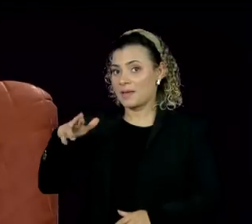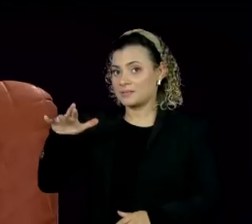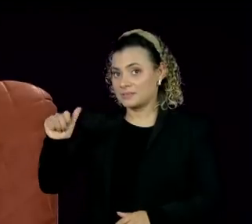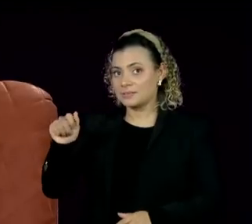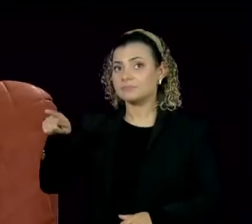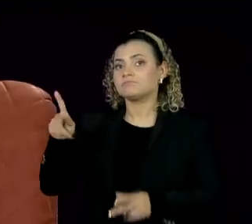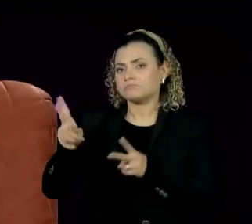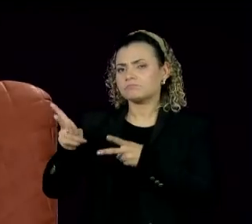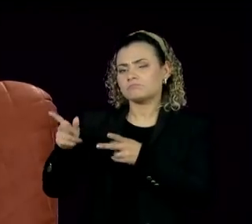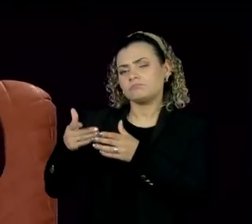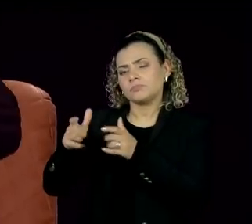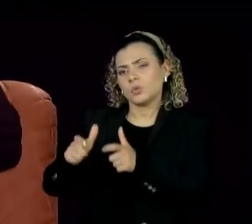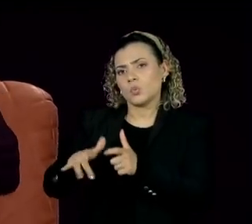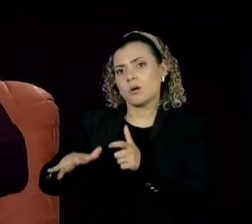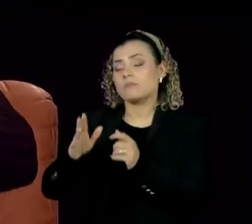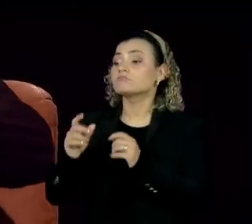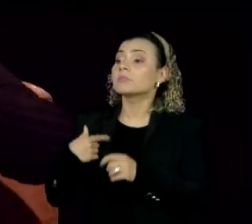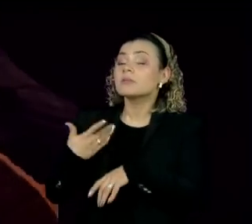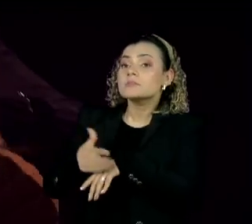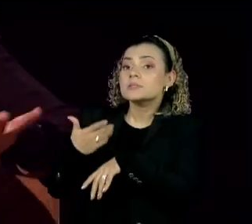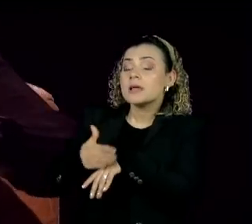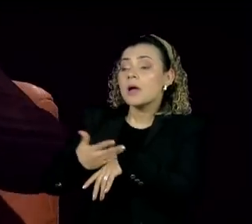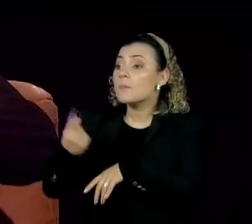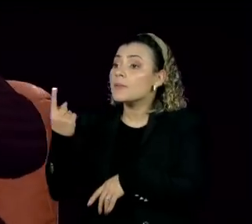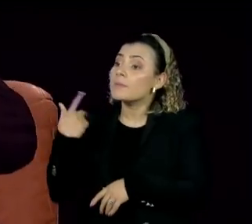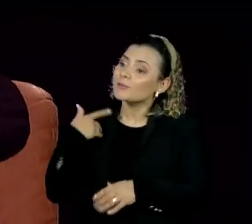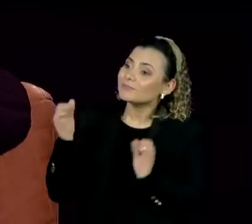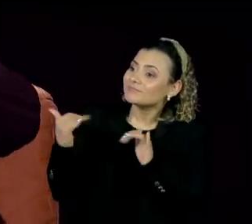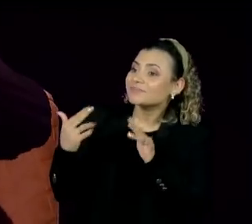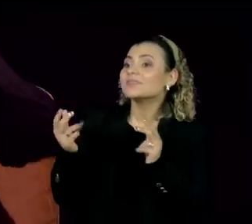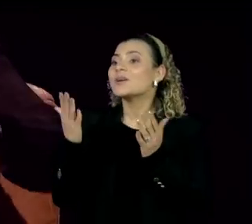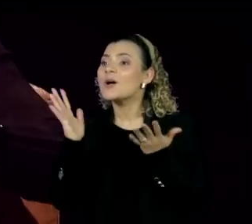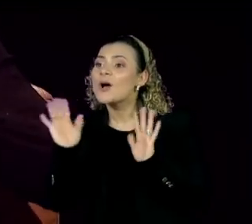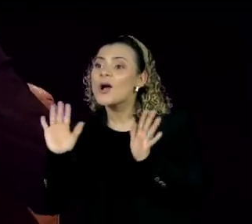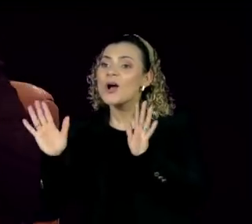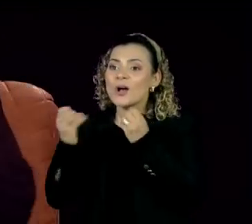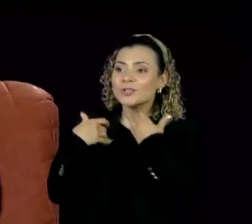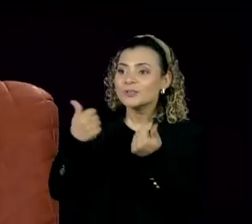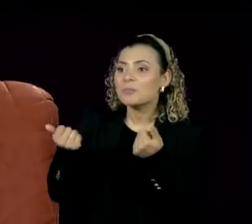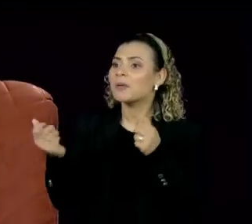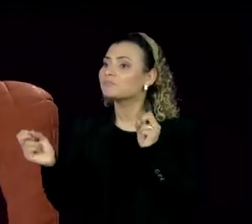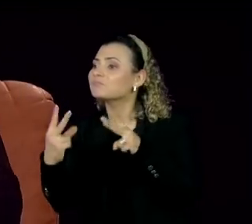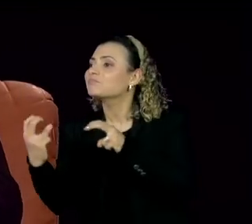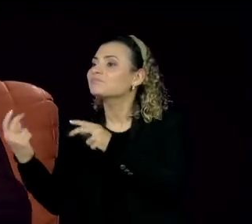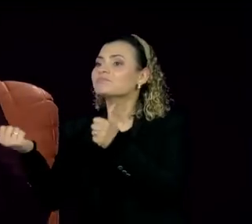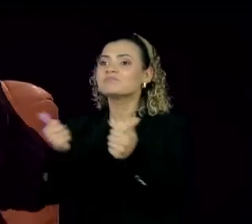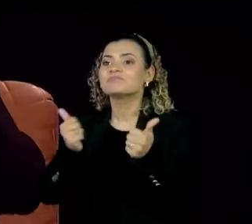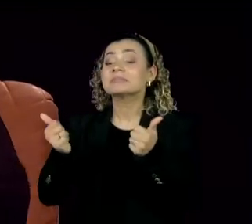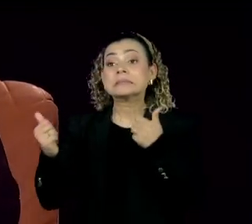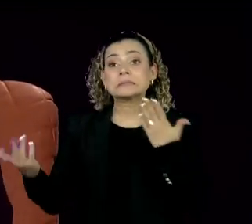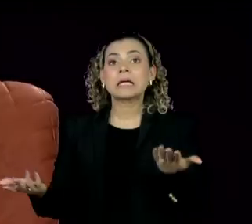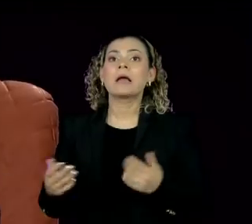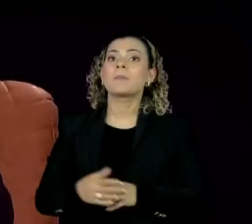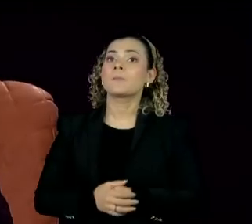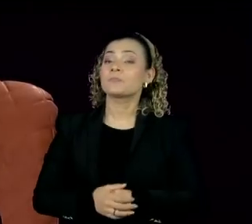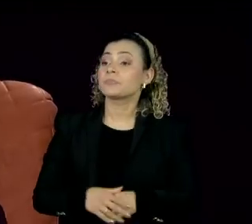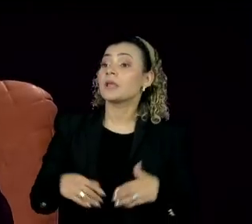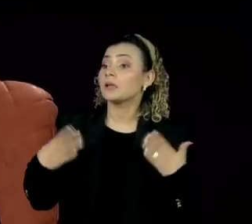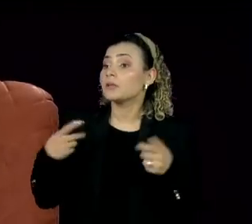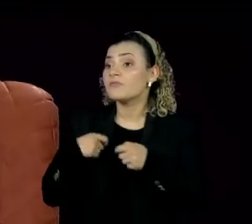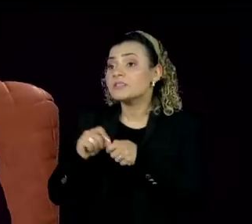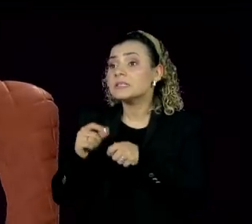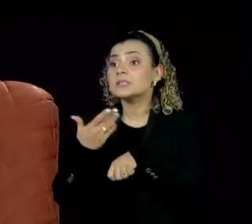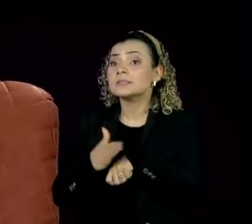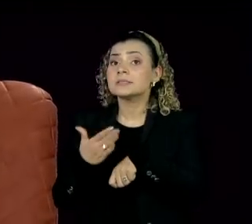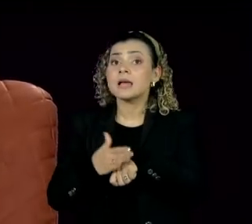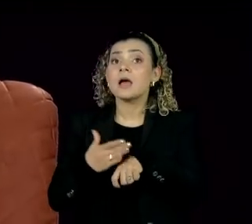ali no Horto. E aí fomos no primeiro ensaio, cheguei lá, conheci o Evandro, conheci o Barreto, conheci todo mundo. E o Evandro falou, então, a gente está fazendo um ensaio